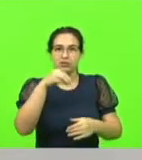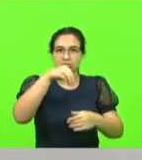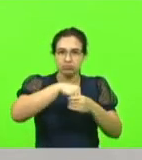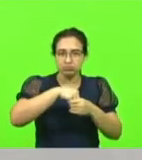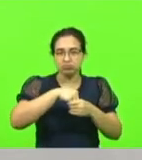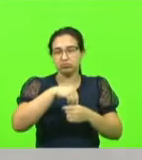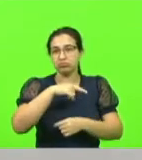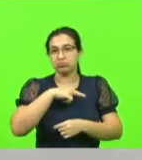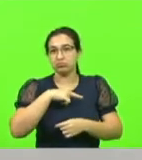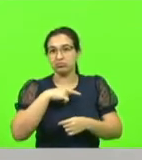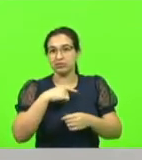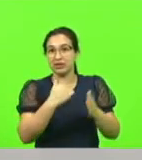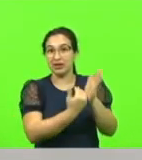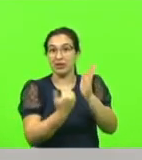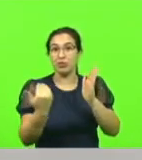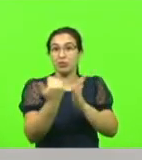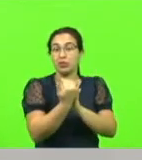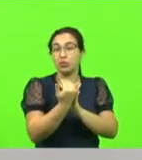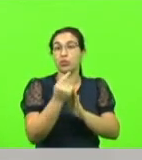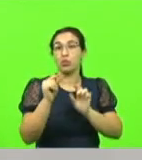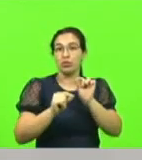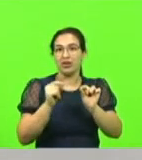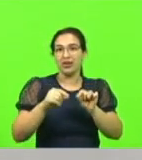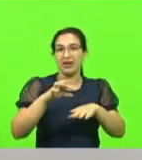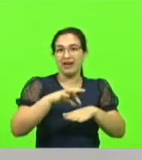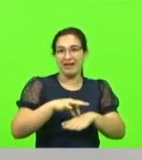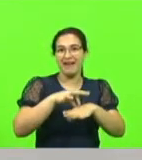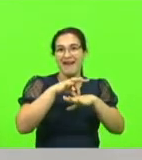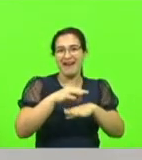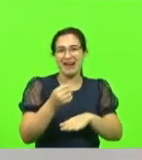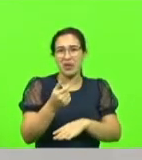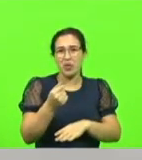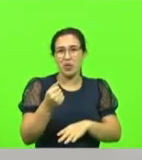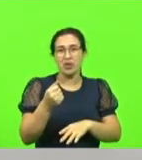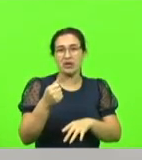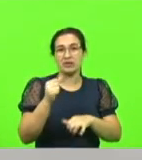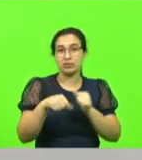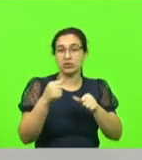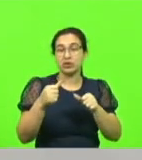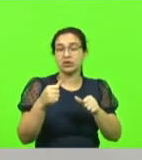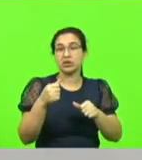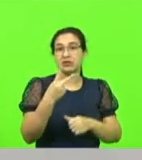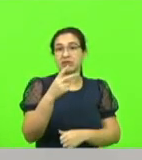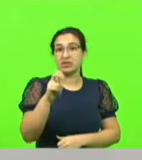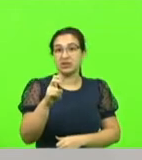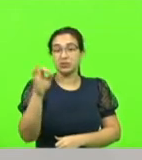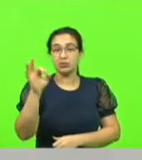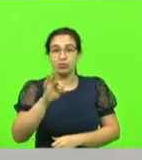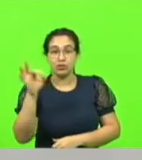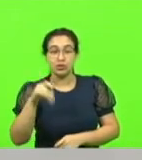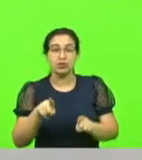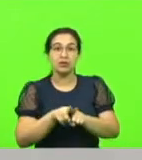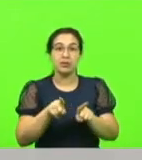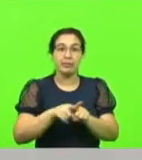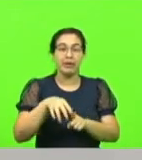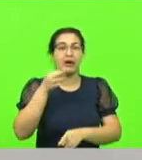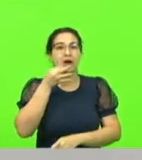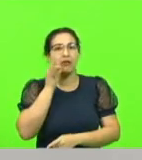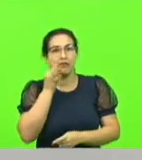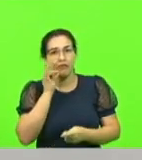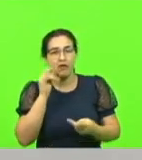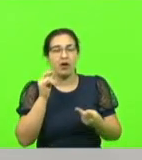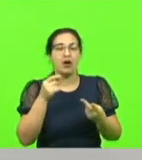elevação, o preço das carnes com quase 25% de reajuste, do café com quase 29%, do açúcar